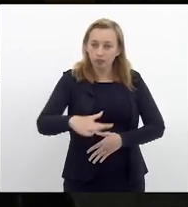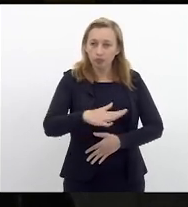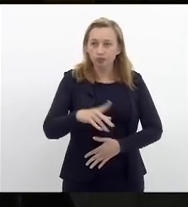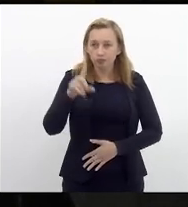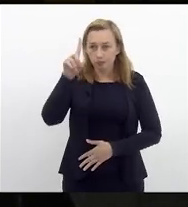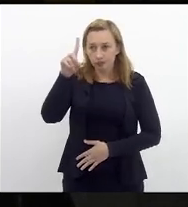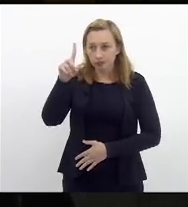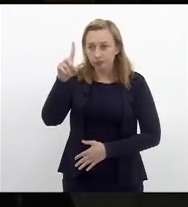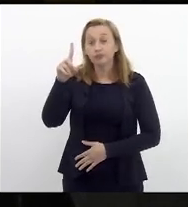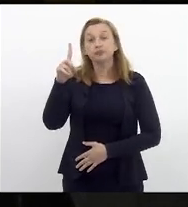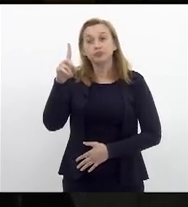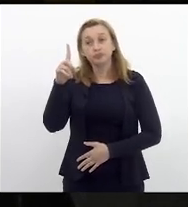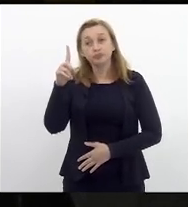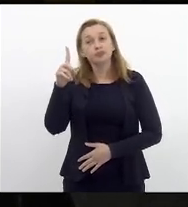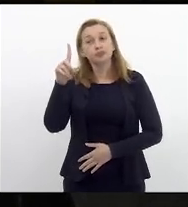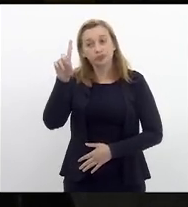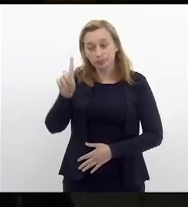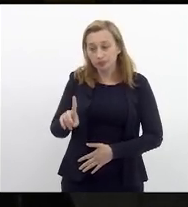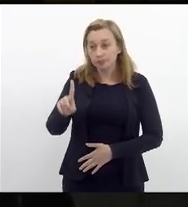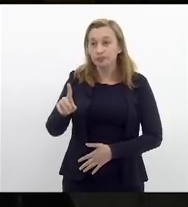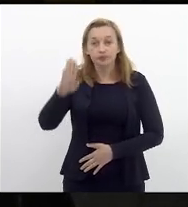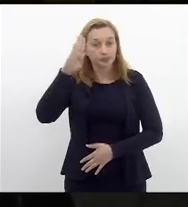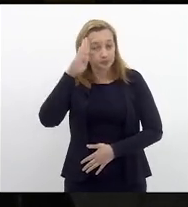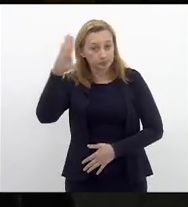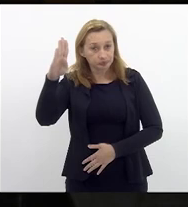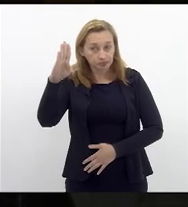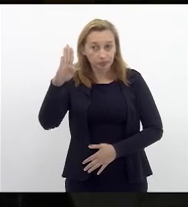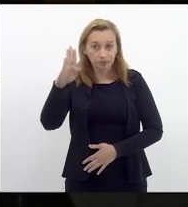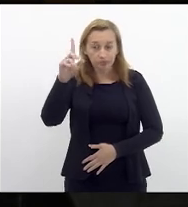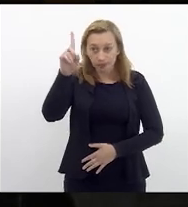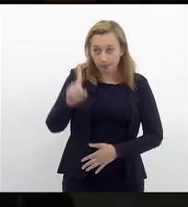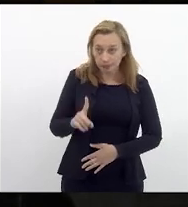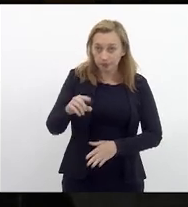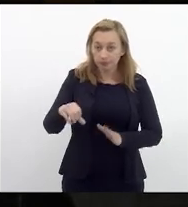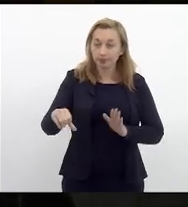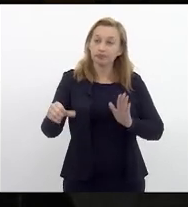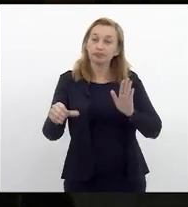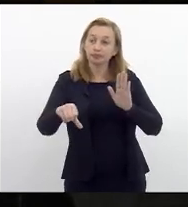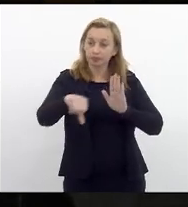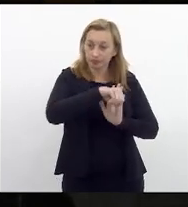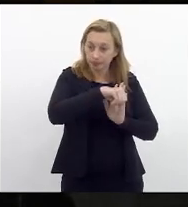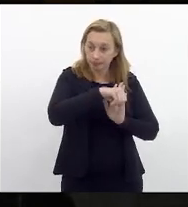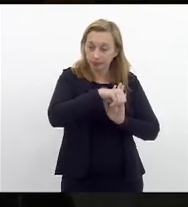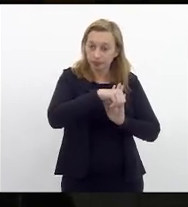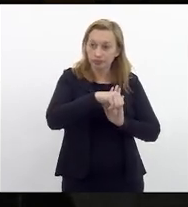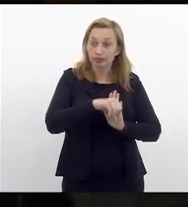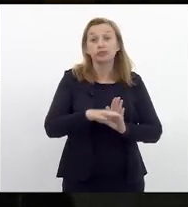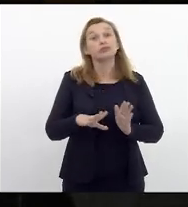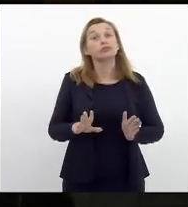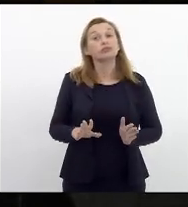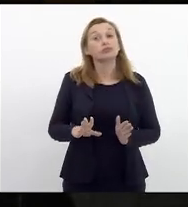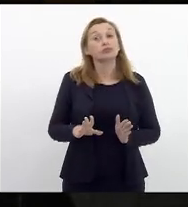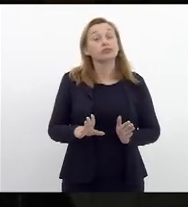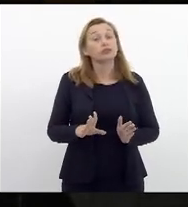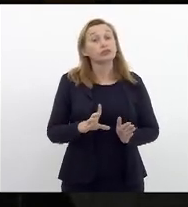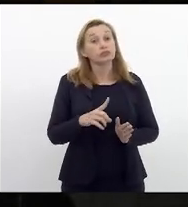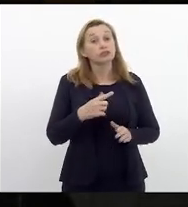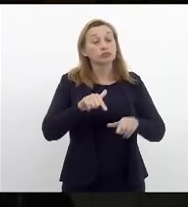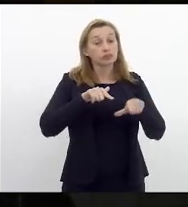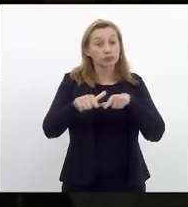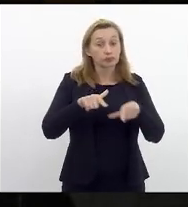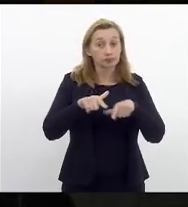direito, principalmente do direito criminal. E no exercício da